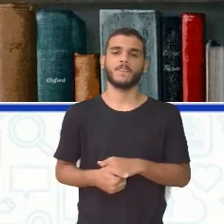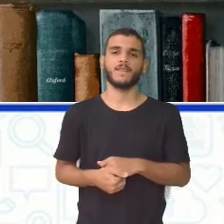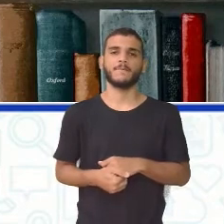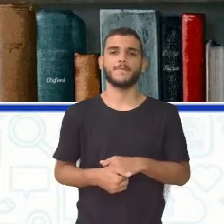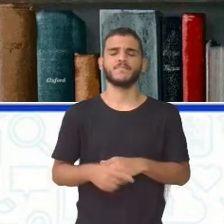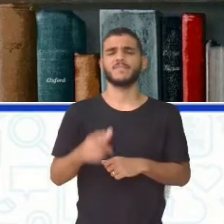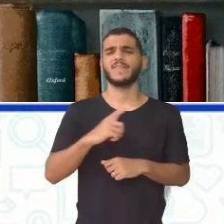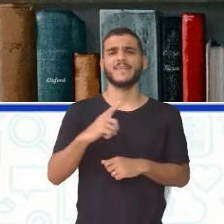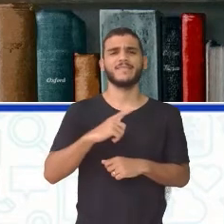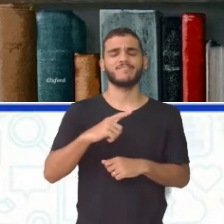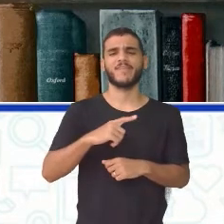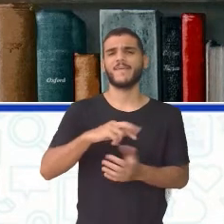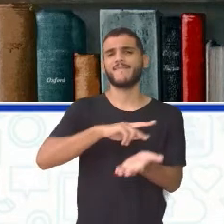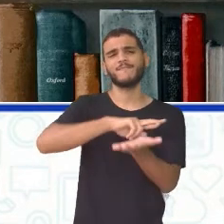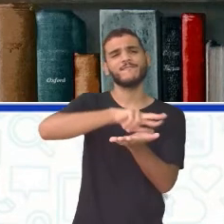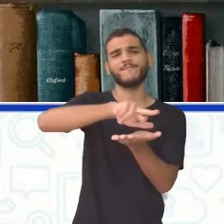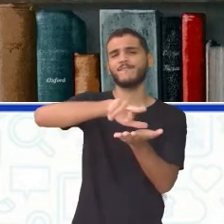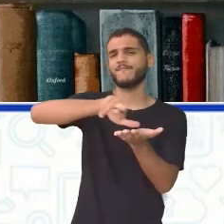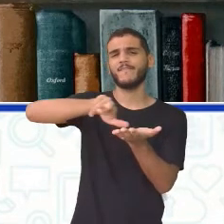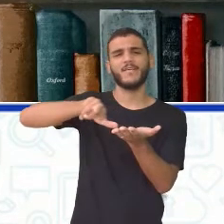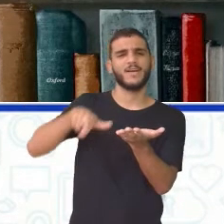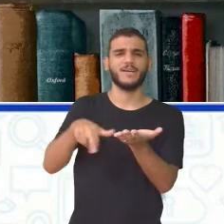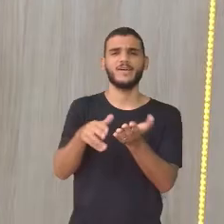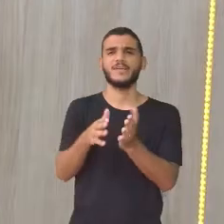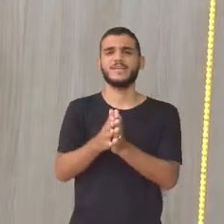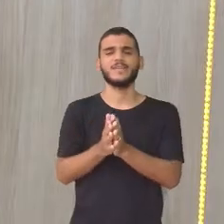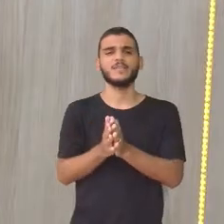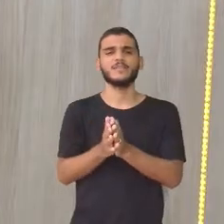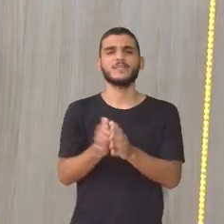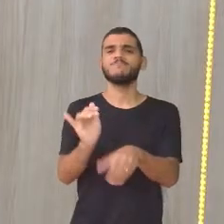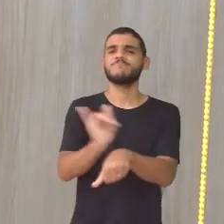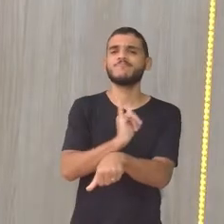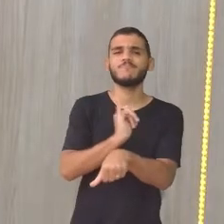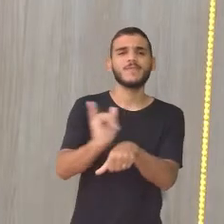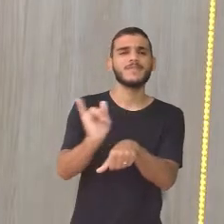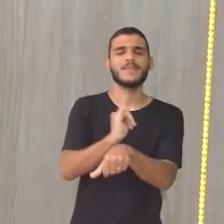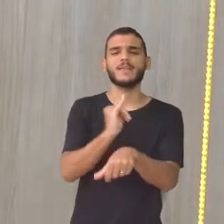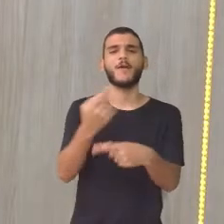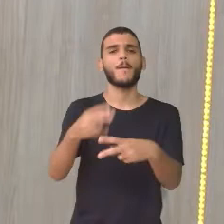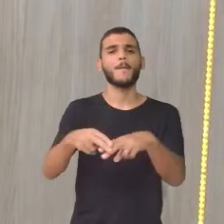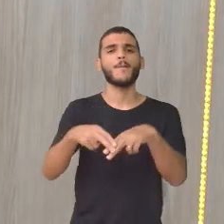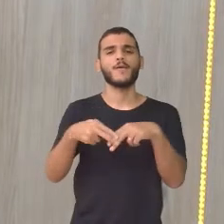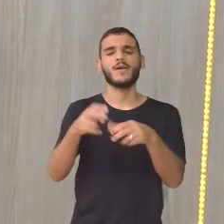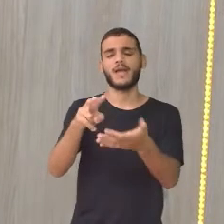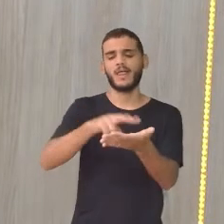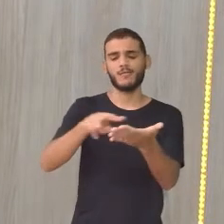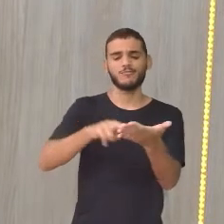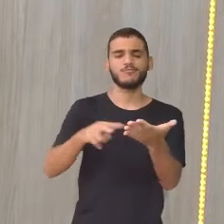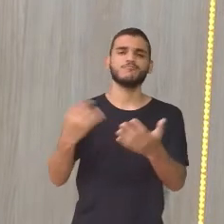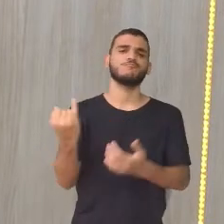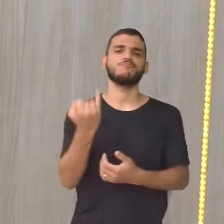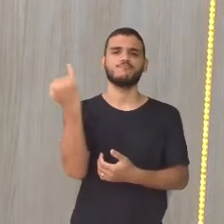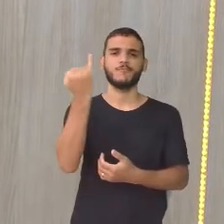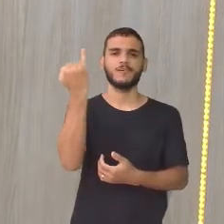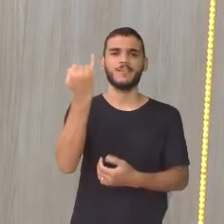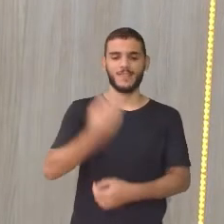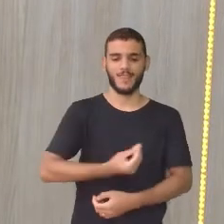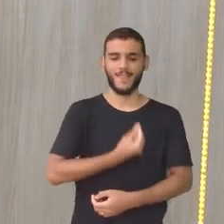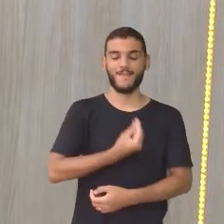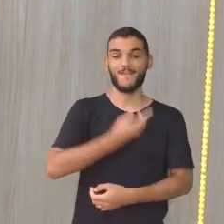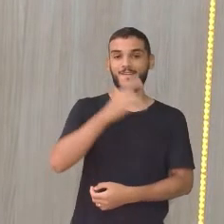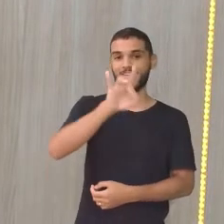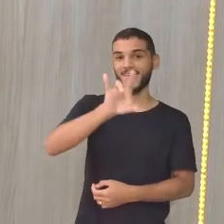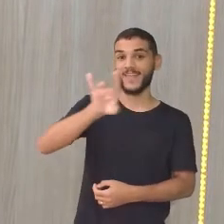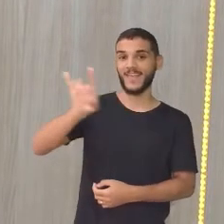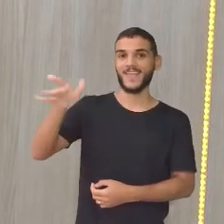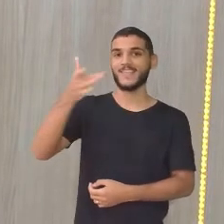essa verdade que a leitura ela é fundamental na vida do ser humano. Então nós não podemos